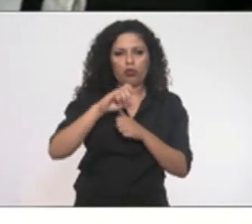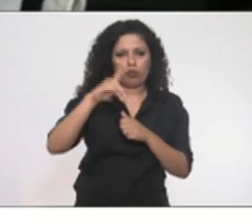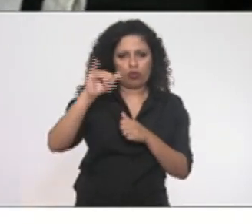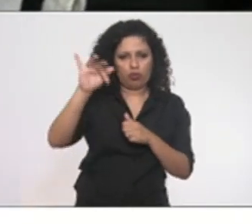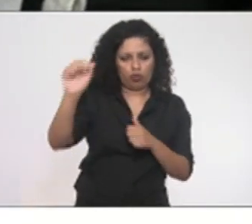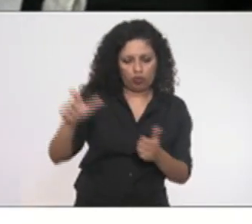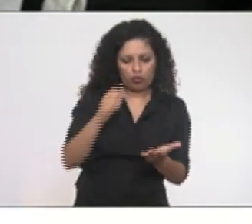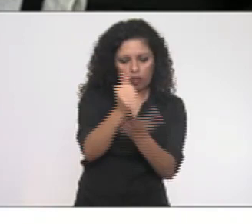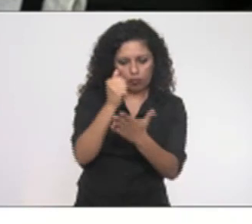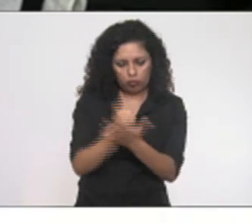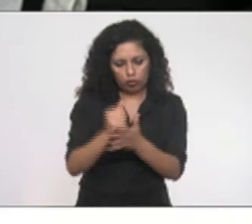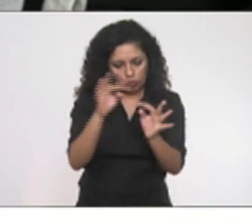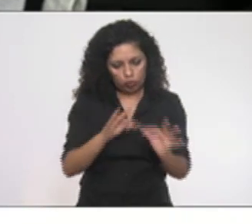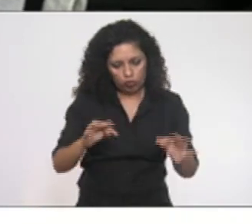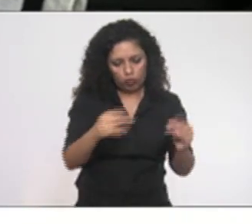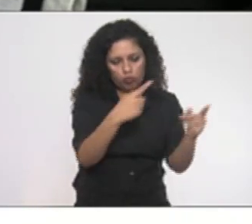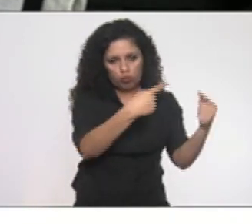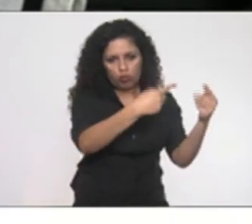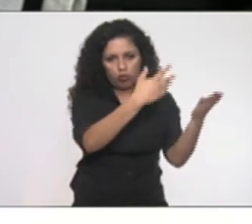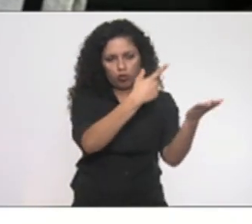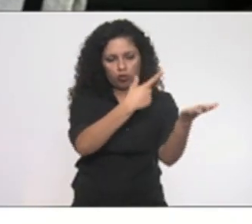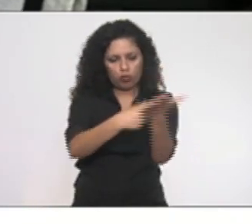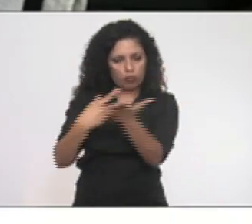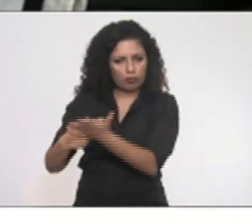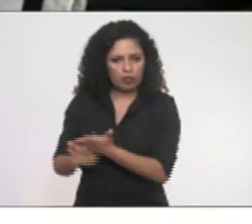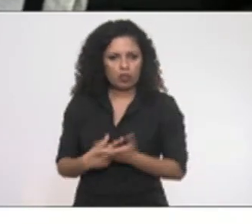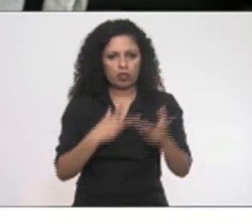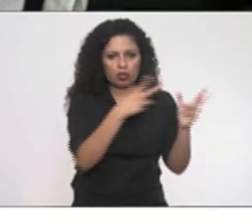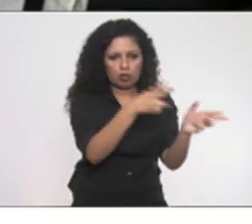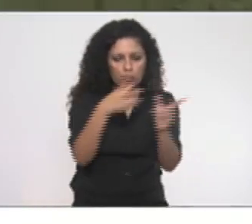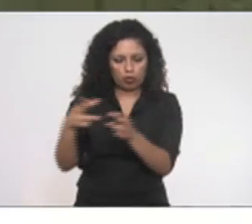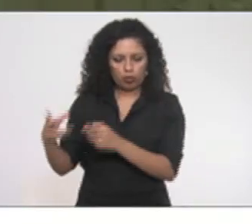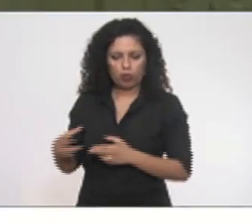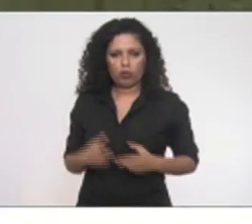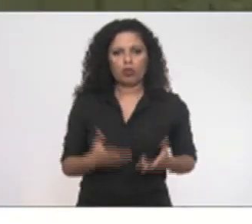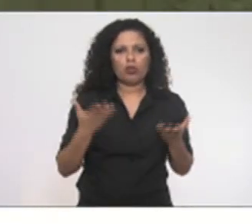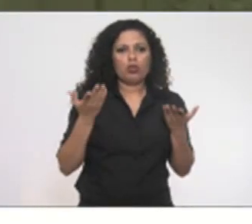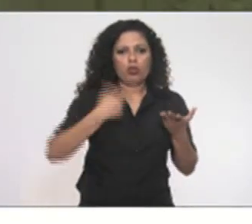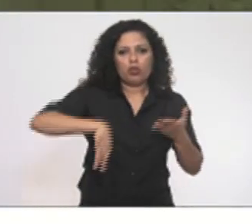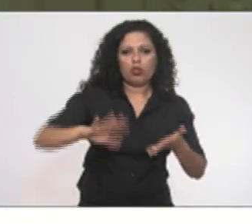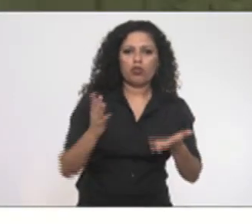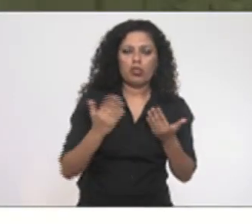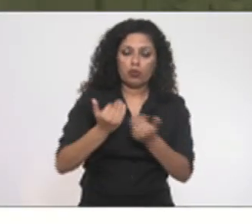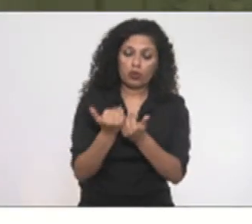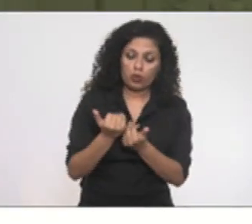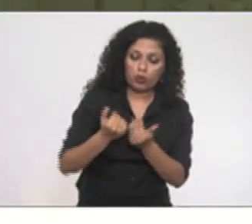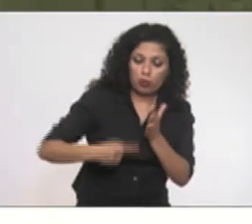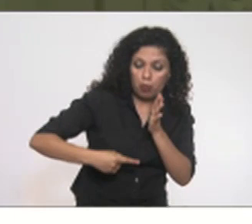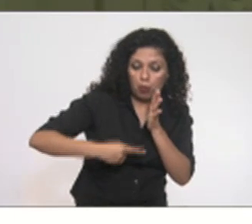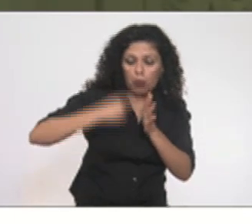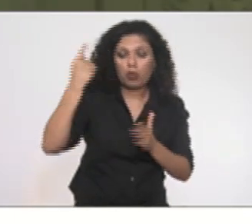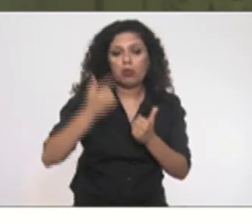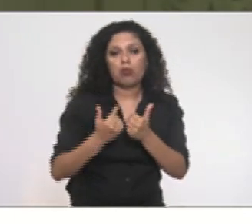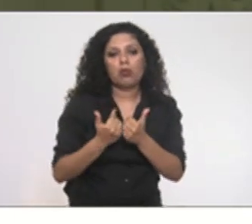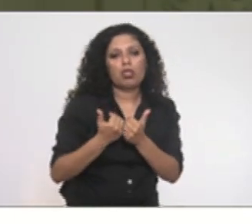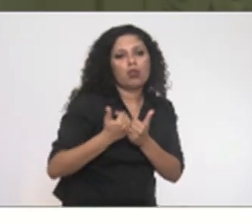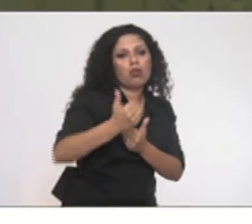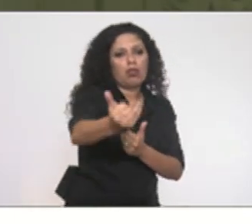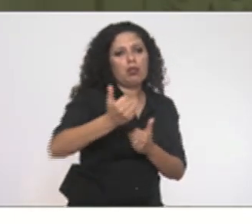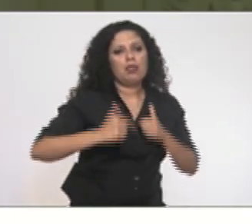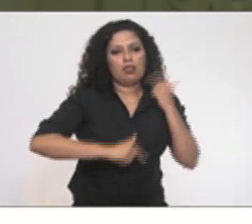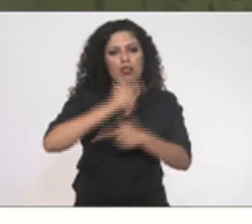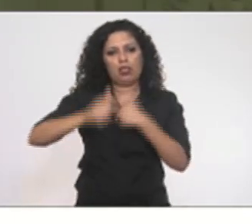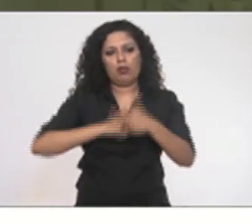contratos padronizados primeiros que a gente está colocando, a gente espera que esse é o primeiro passo dessa parte.